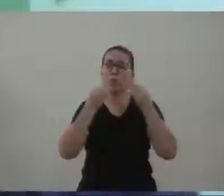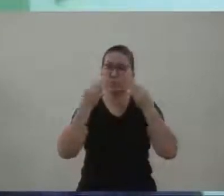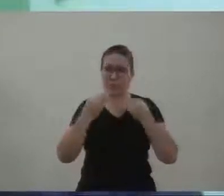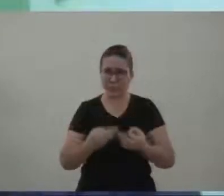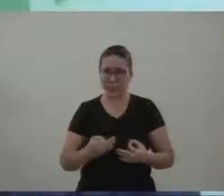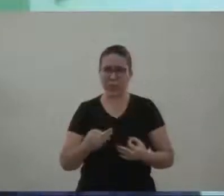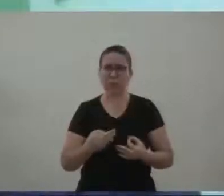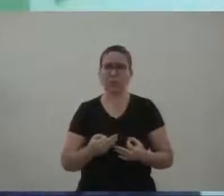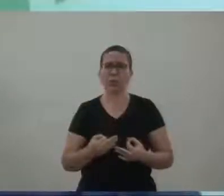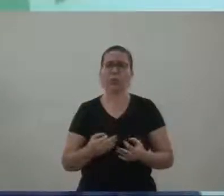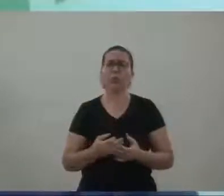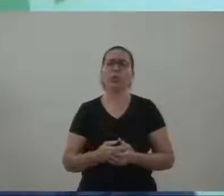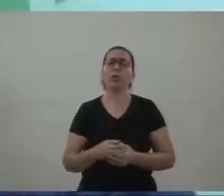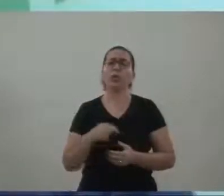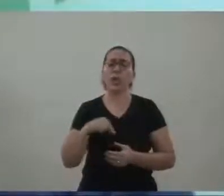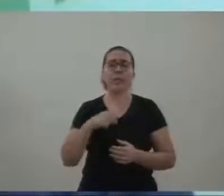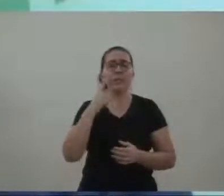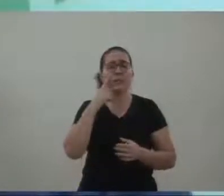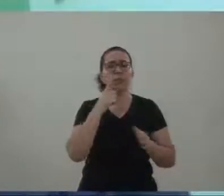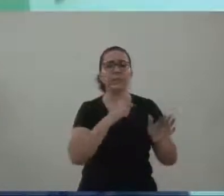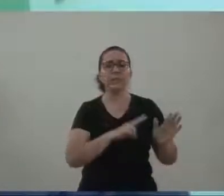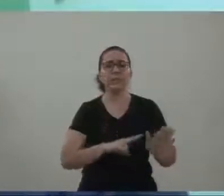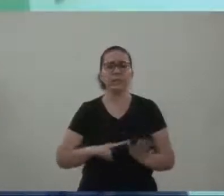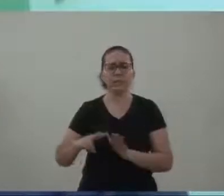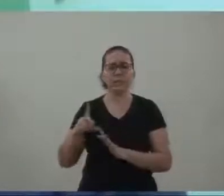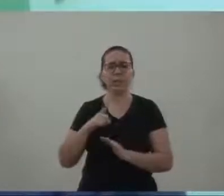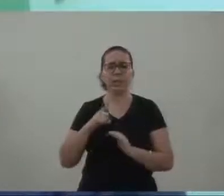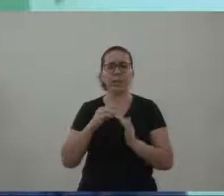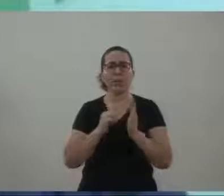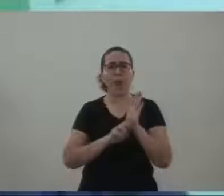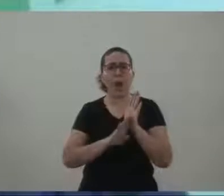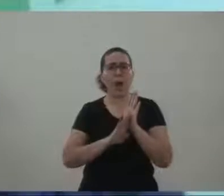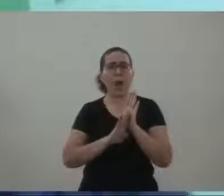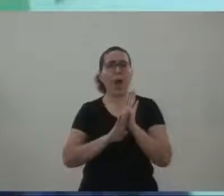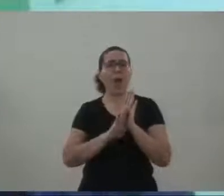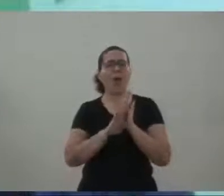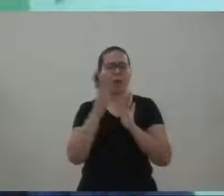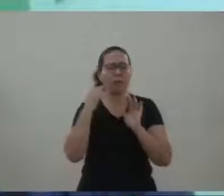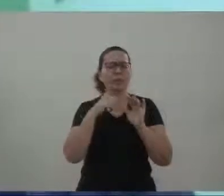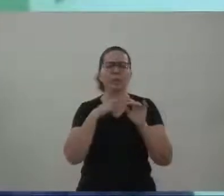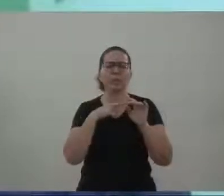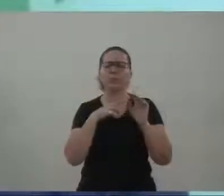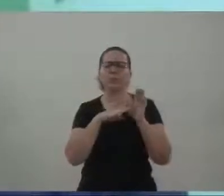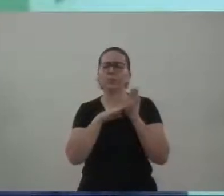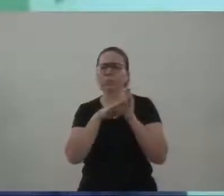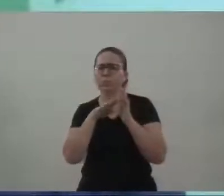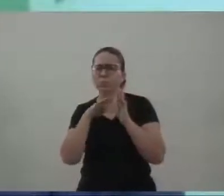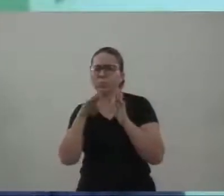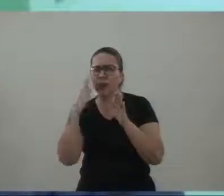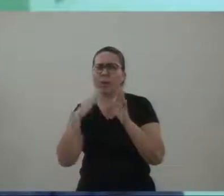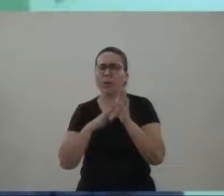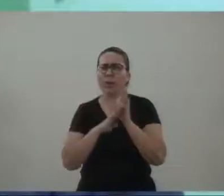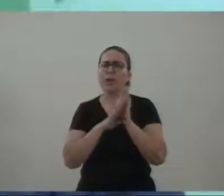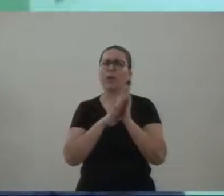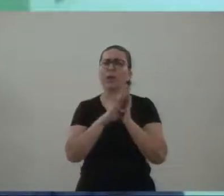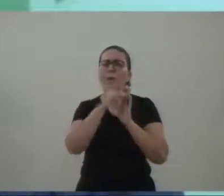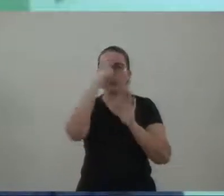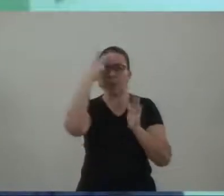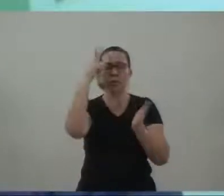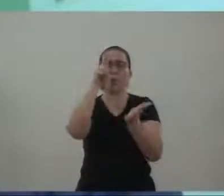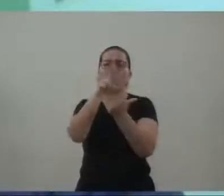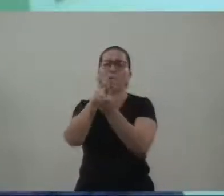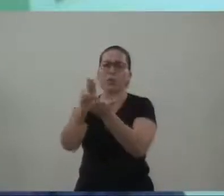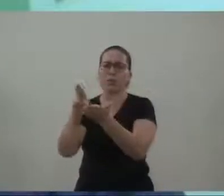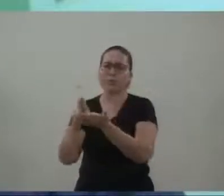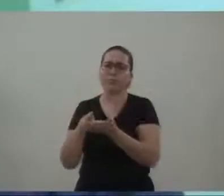estou dizendo, dessa semana aqui nós tivemos um aumento dos casos monitorados, nós tivemos um aumento na internação,